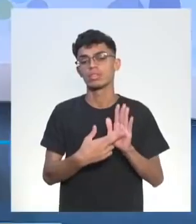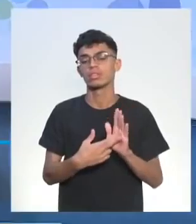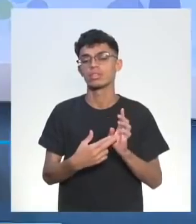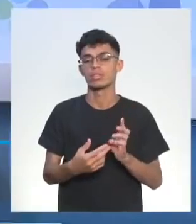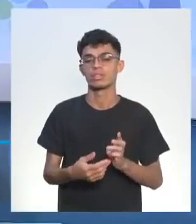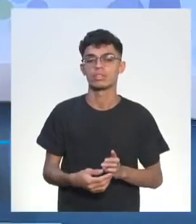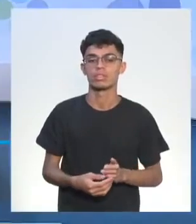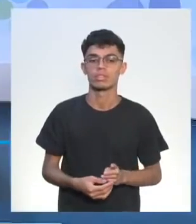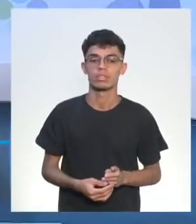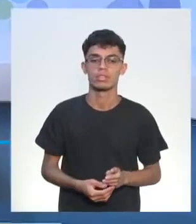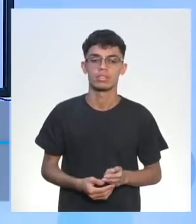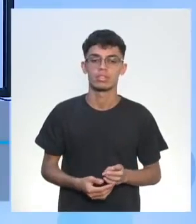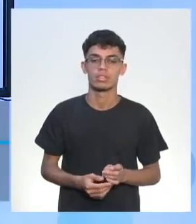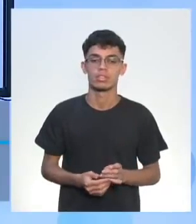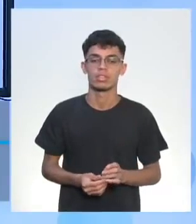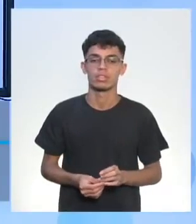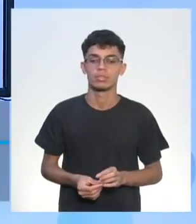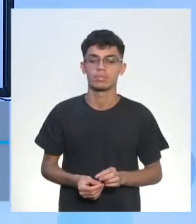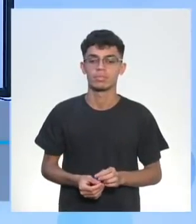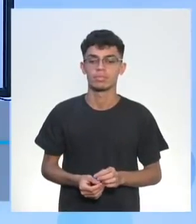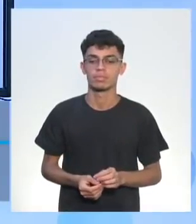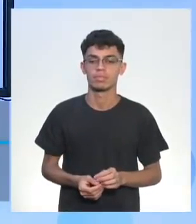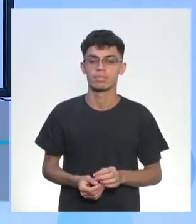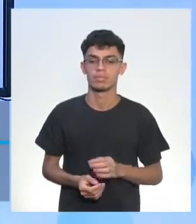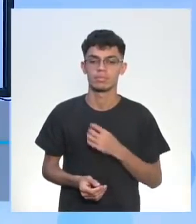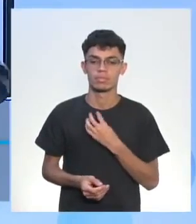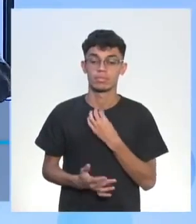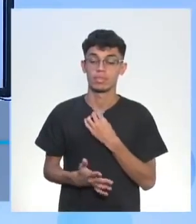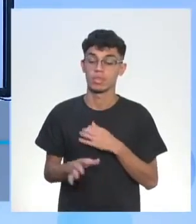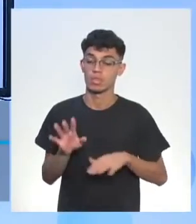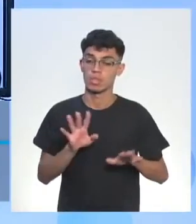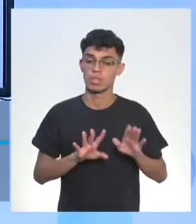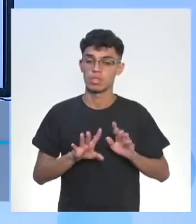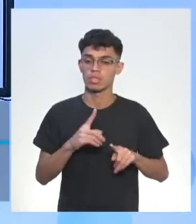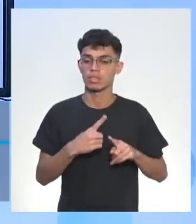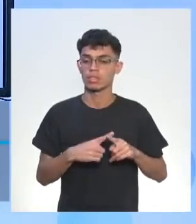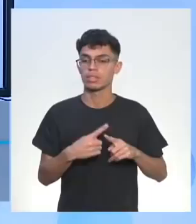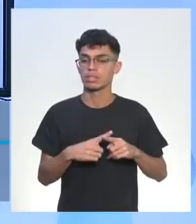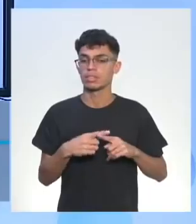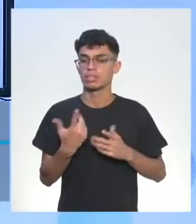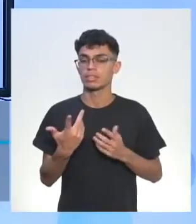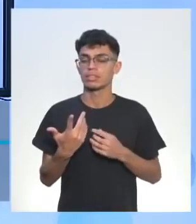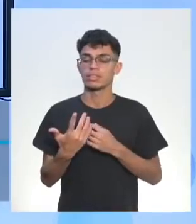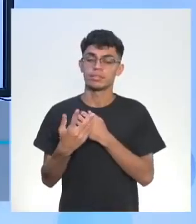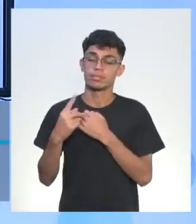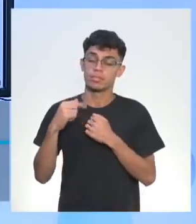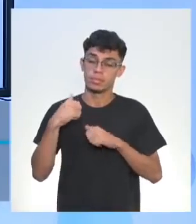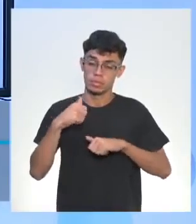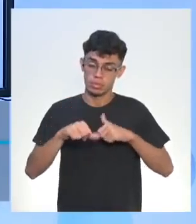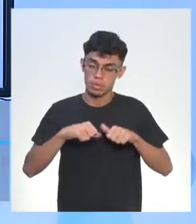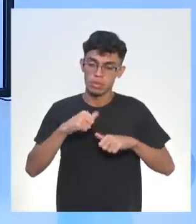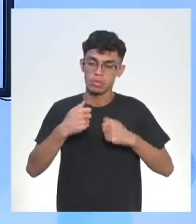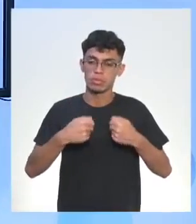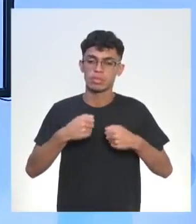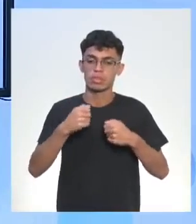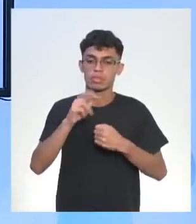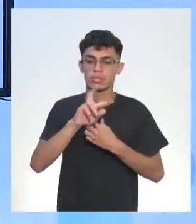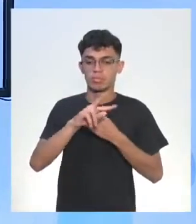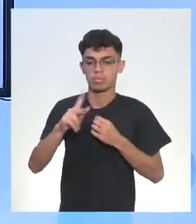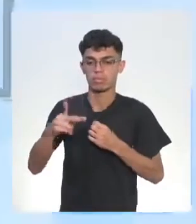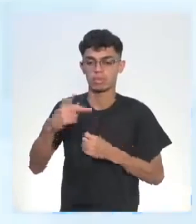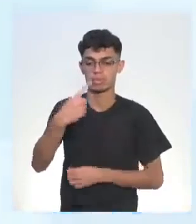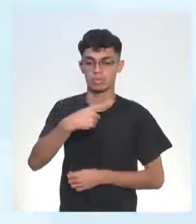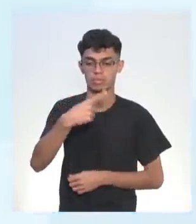Vivi? Sim, vamos falar dela então. Não corra o risco de esquecer de inverter. Olha, quando o